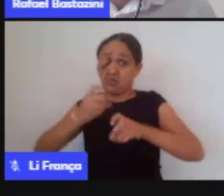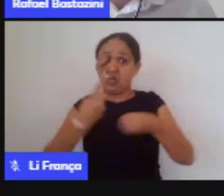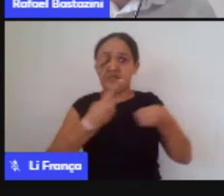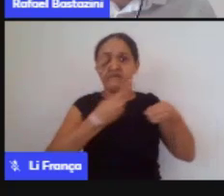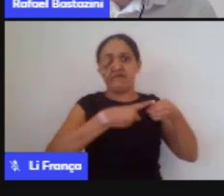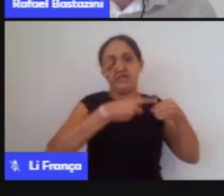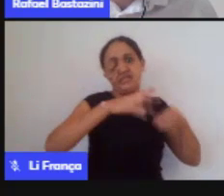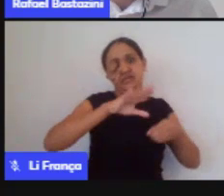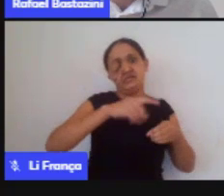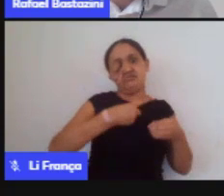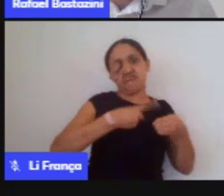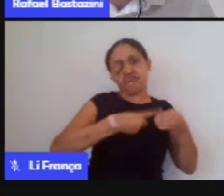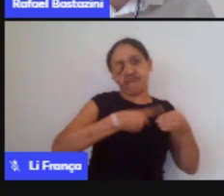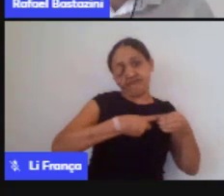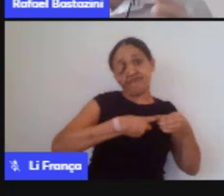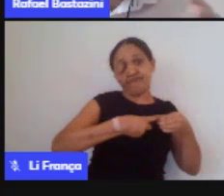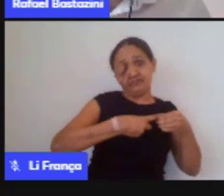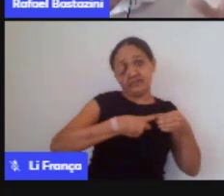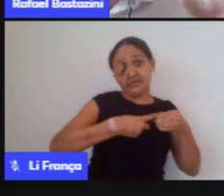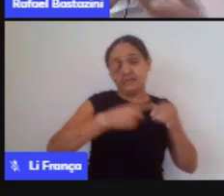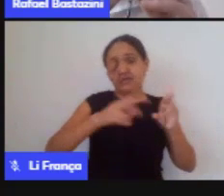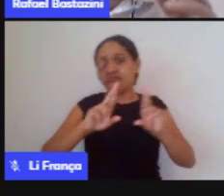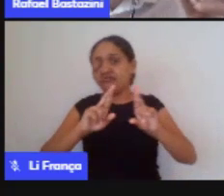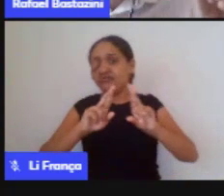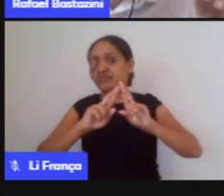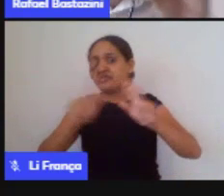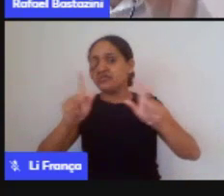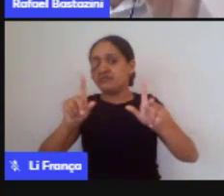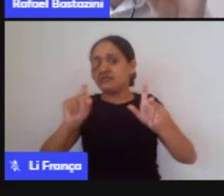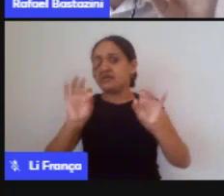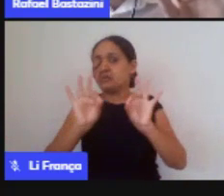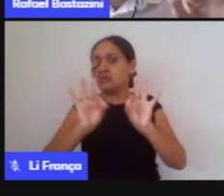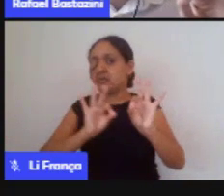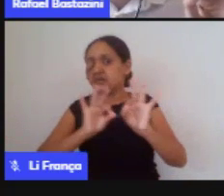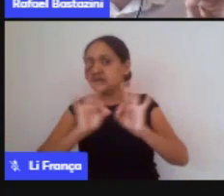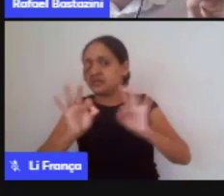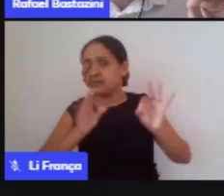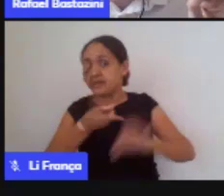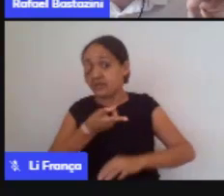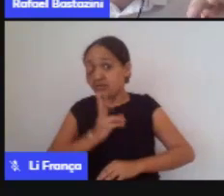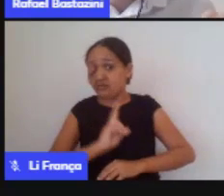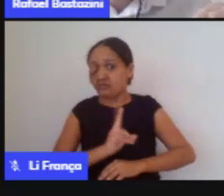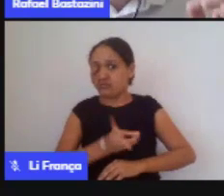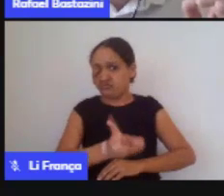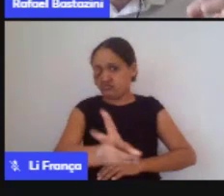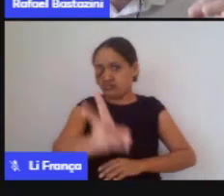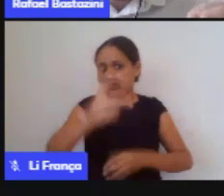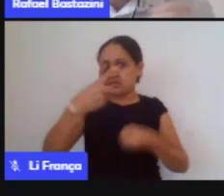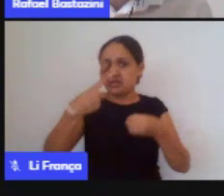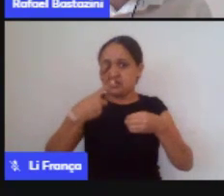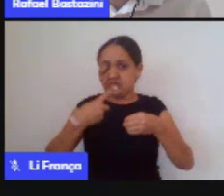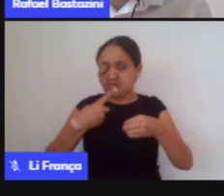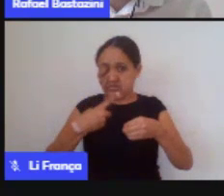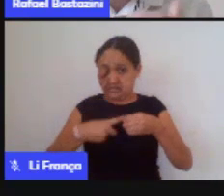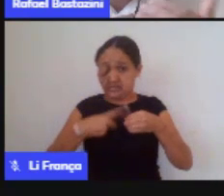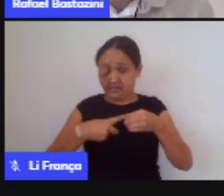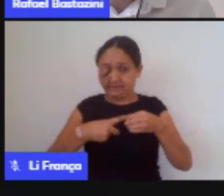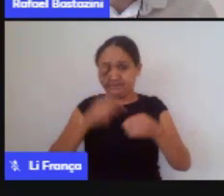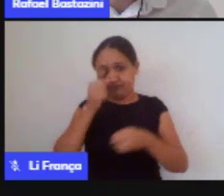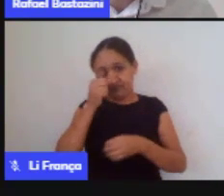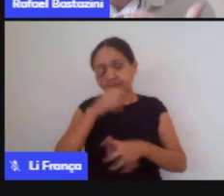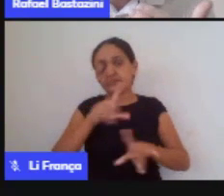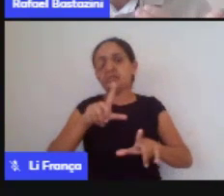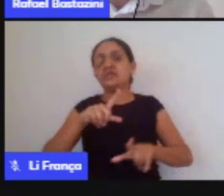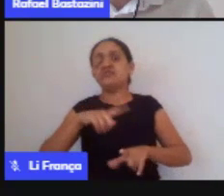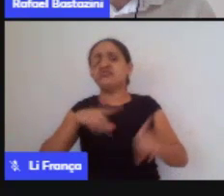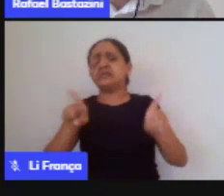instalados de maneira desconexa ao tecido urbano, à continuidade da cidade. Consequência disso, nós